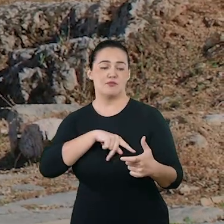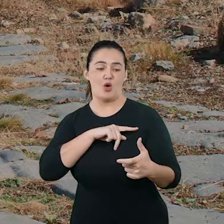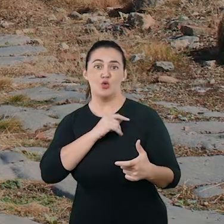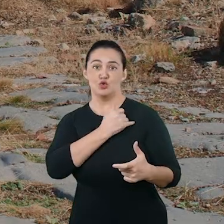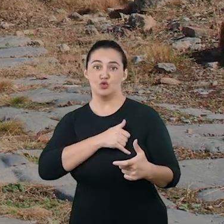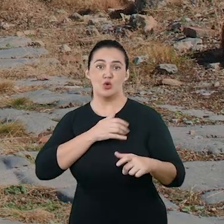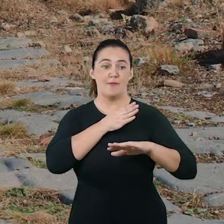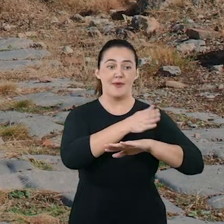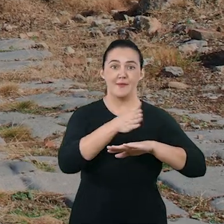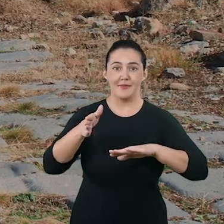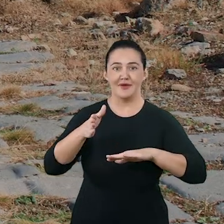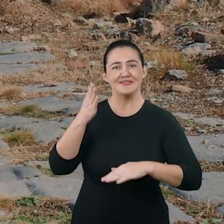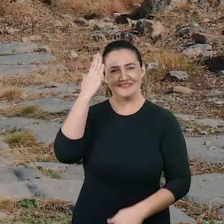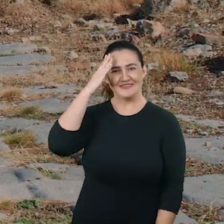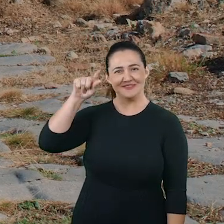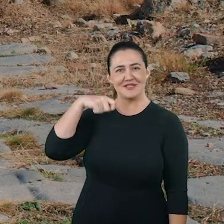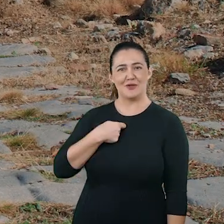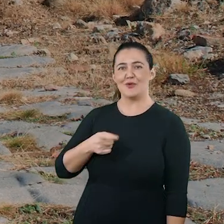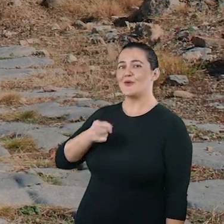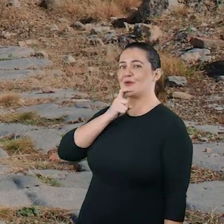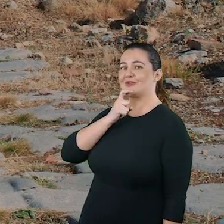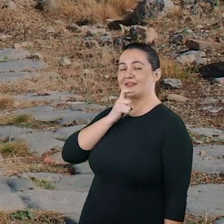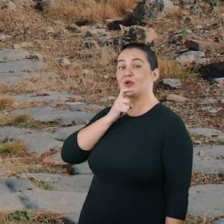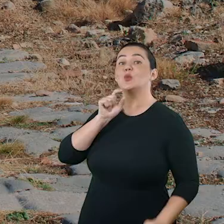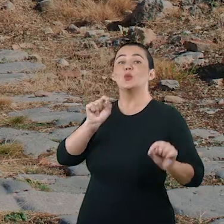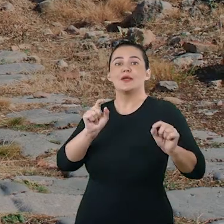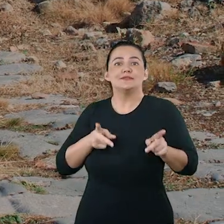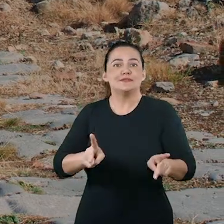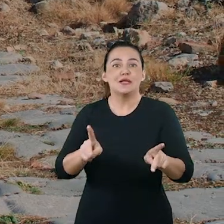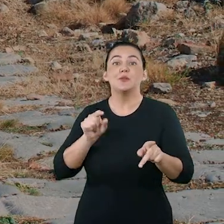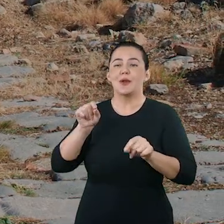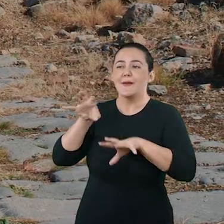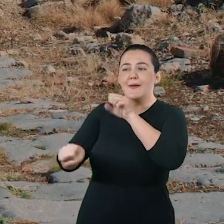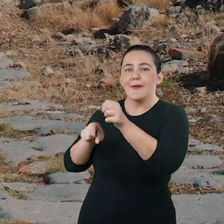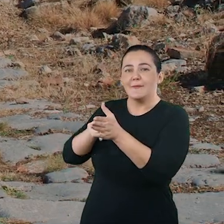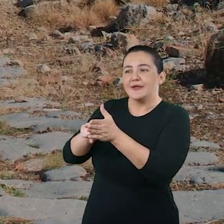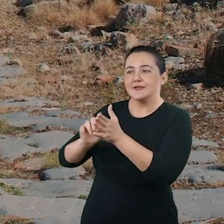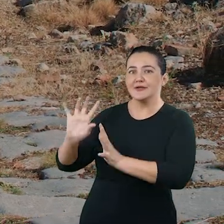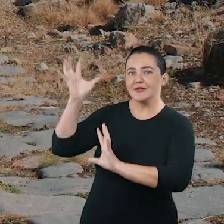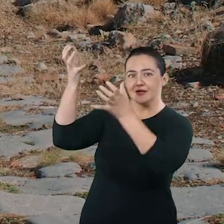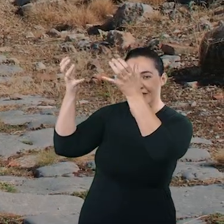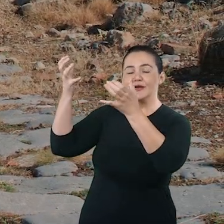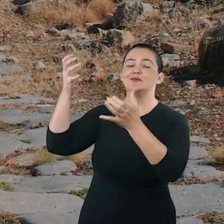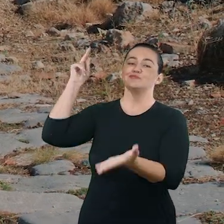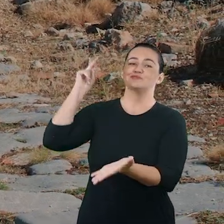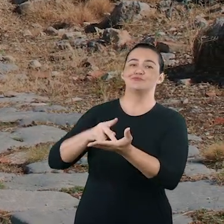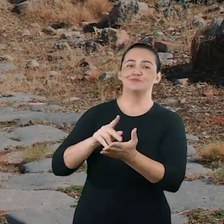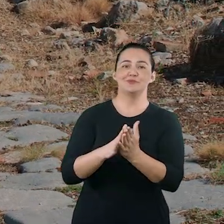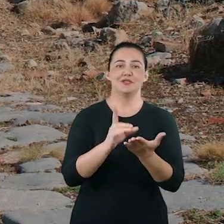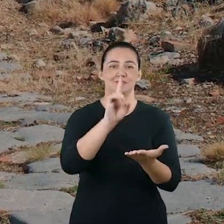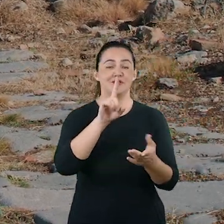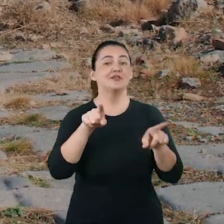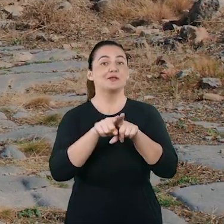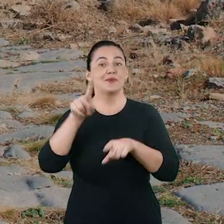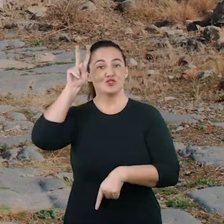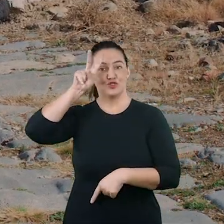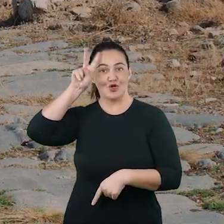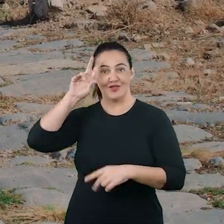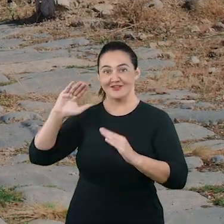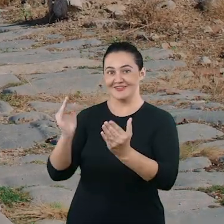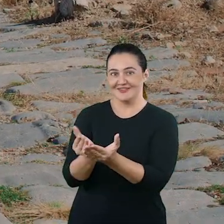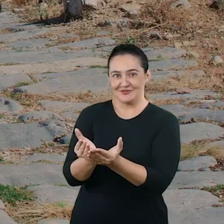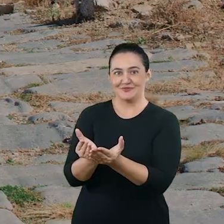apóstolo Paulo. Você sabe, eu sou Rodrigo Silva e estou sempre em busca de evidências que confirmem a historicidade da Bíblia Sagrada e também